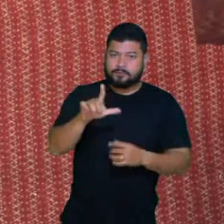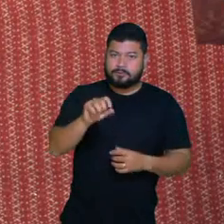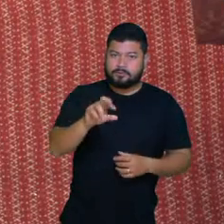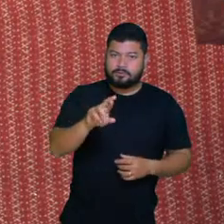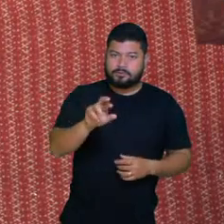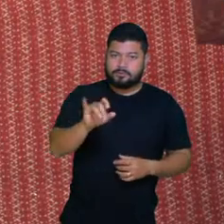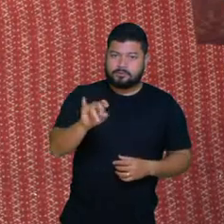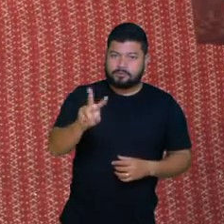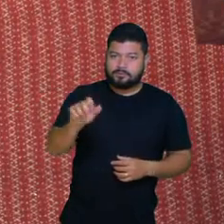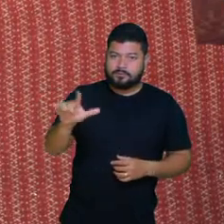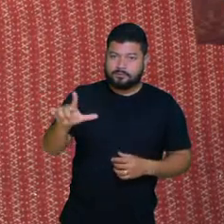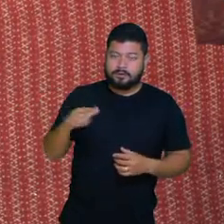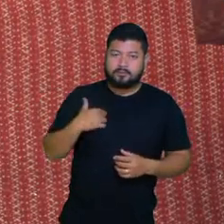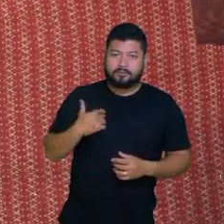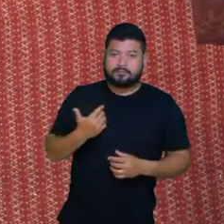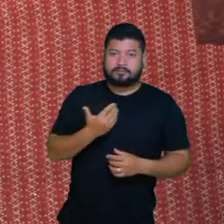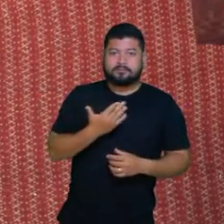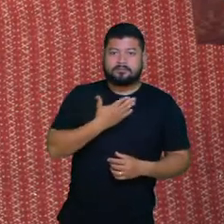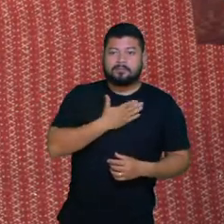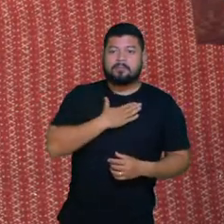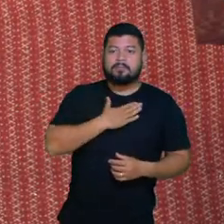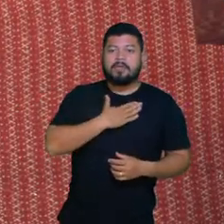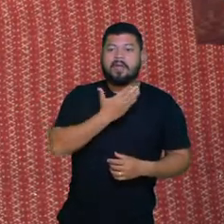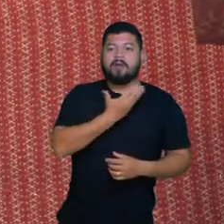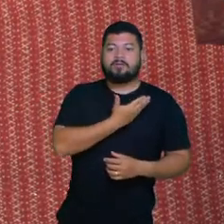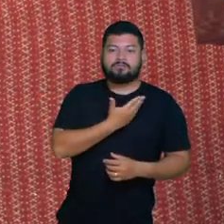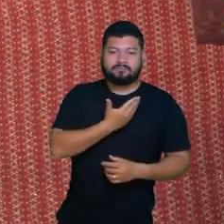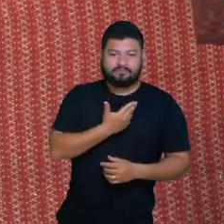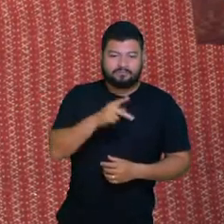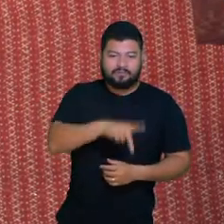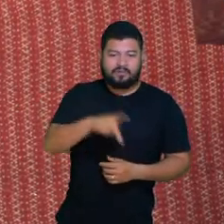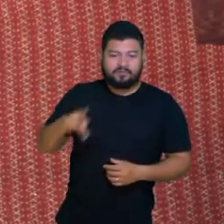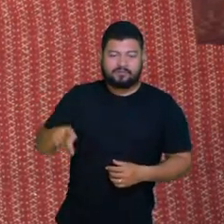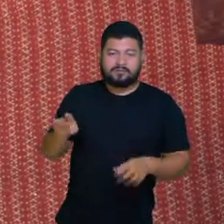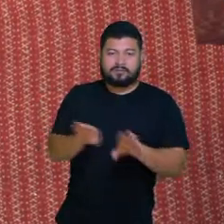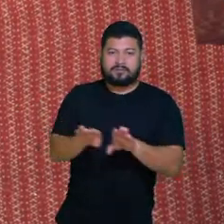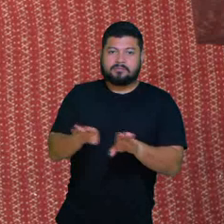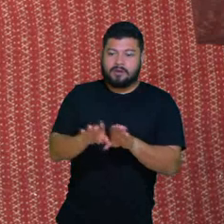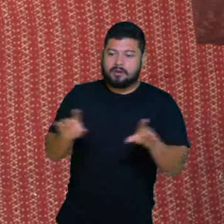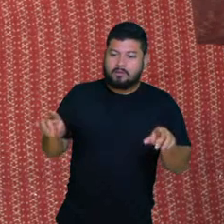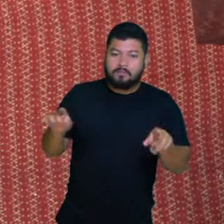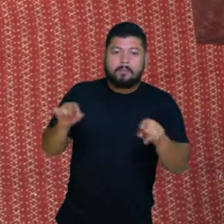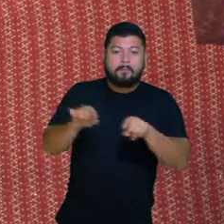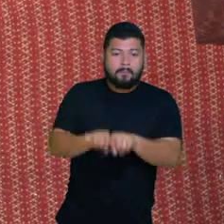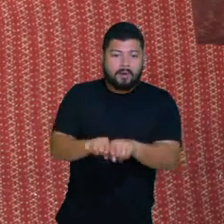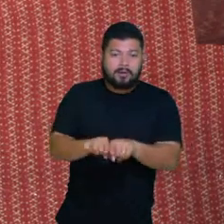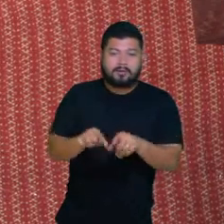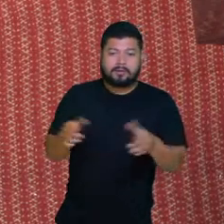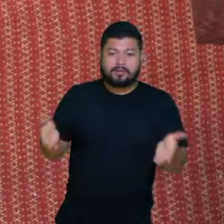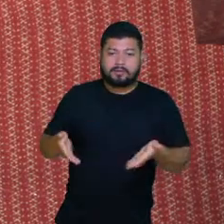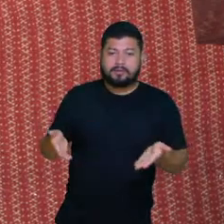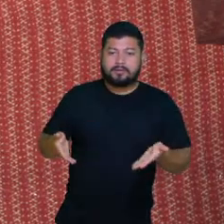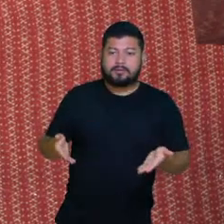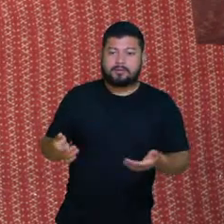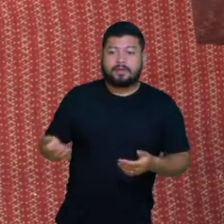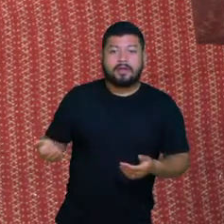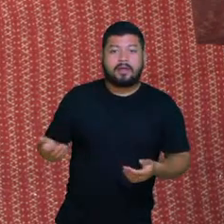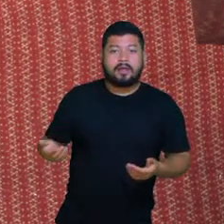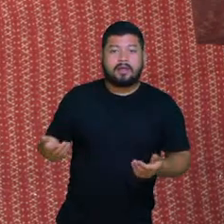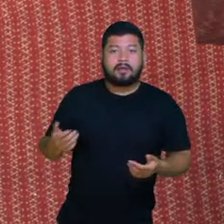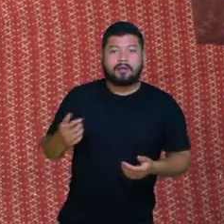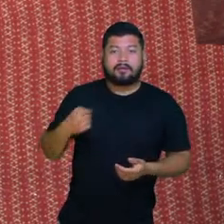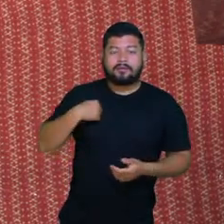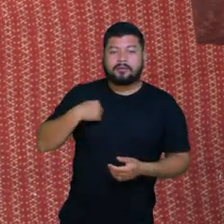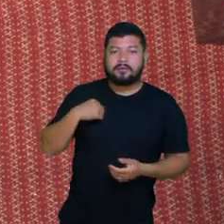parceiro e meu professor e nosso parceiro também na lida na escola pública bom eu tô aqui hoje para na